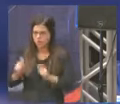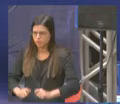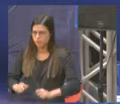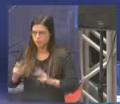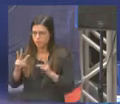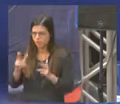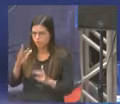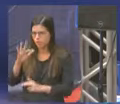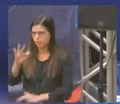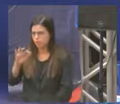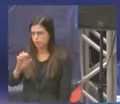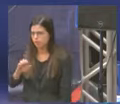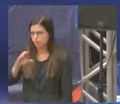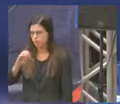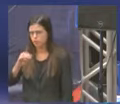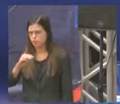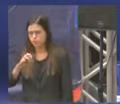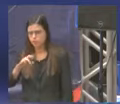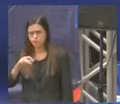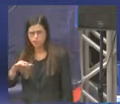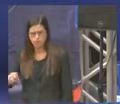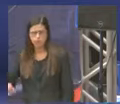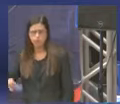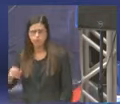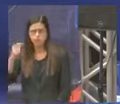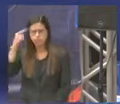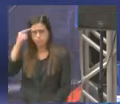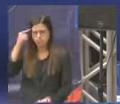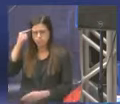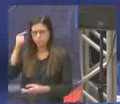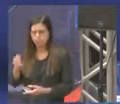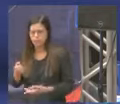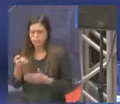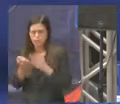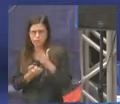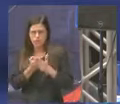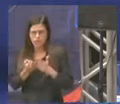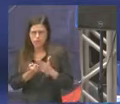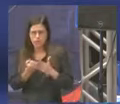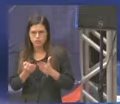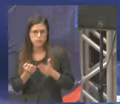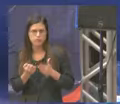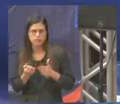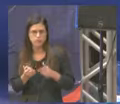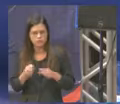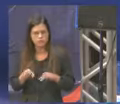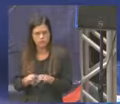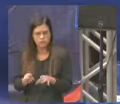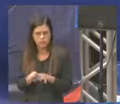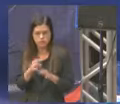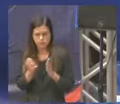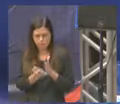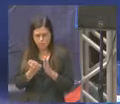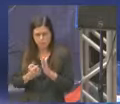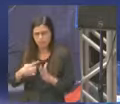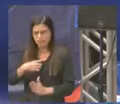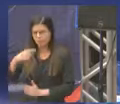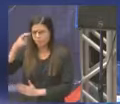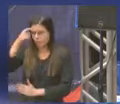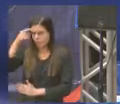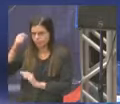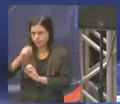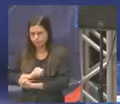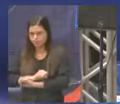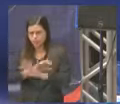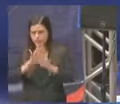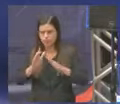de levar esse pensamento para as empresas e das próprias empresas, como você coloca agora, né, de ter essa consciência clara